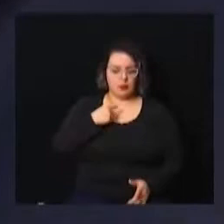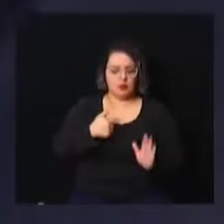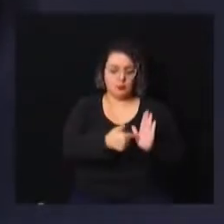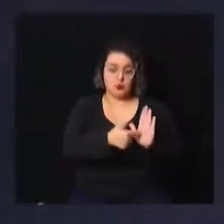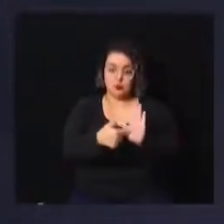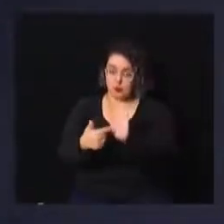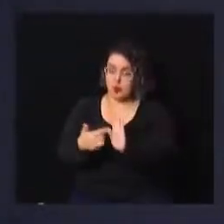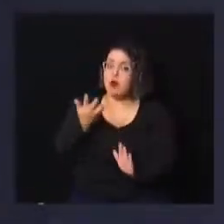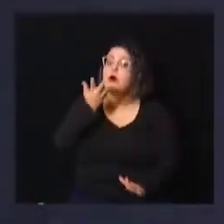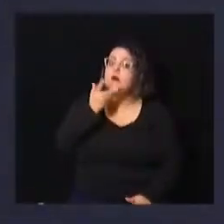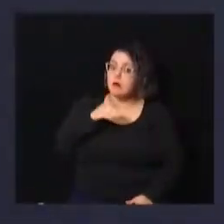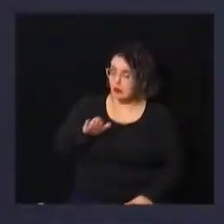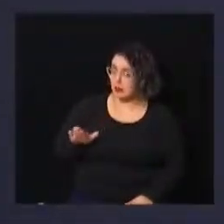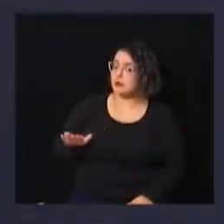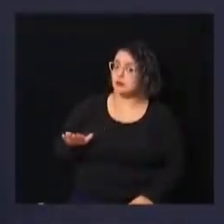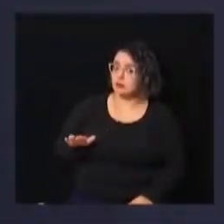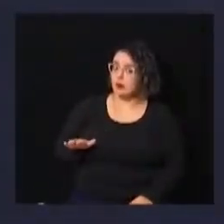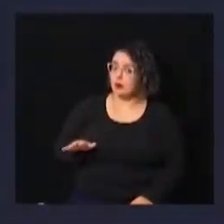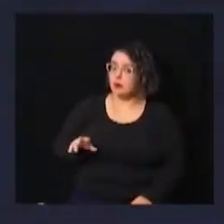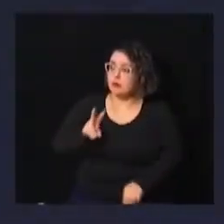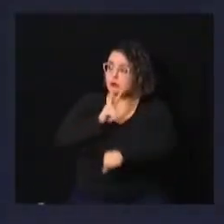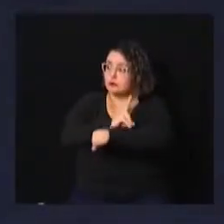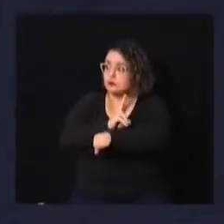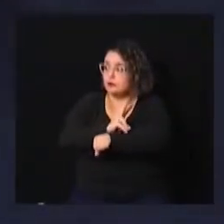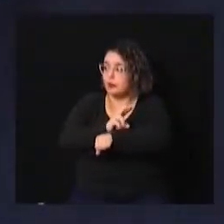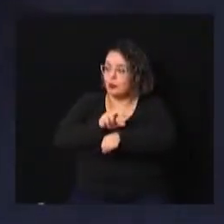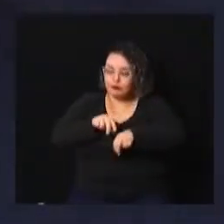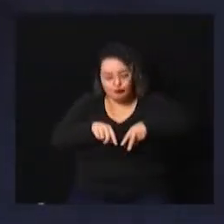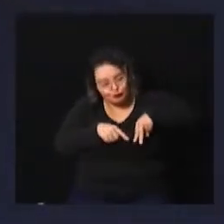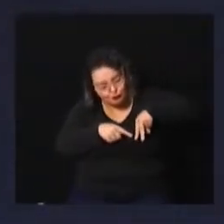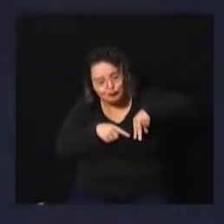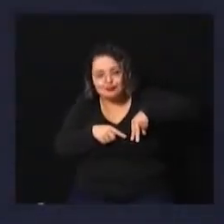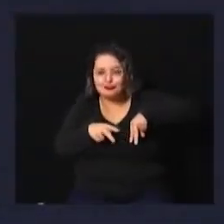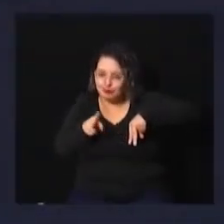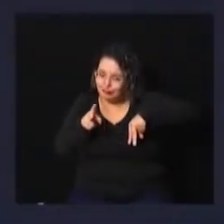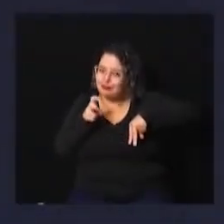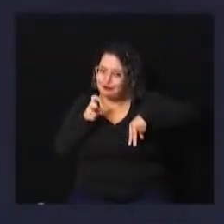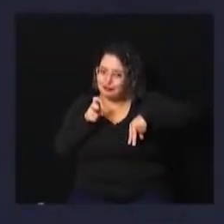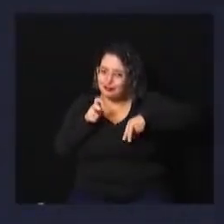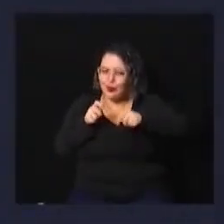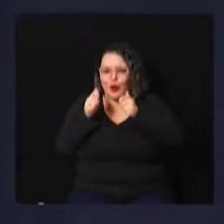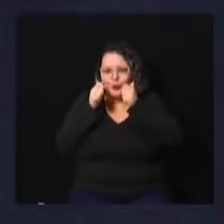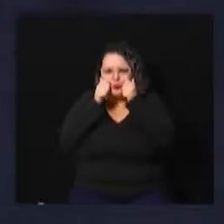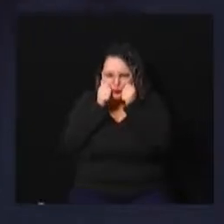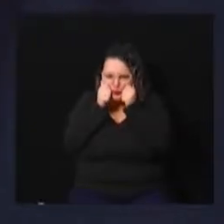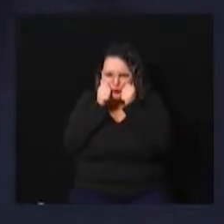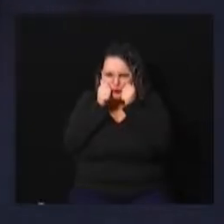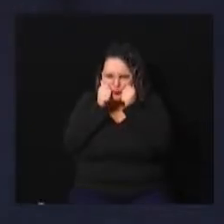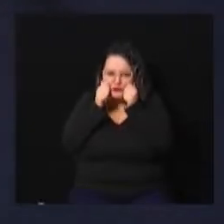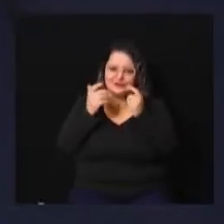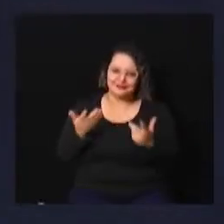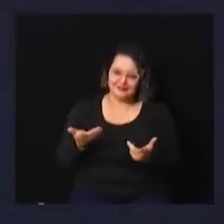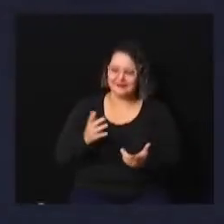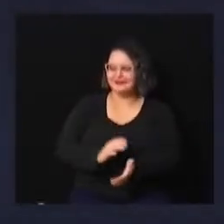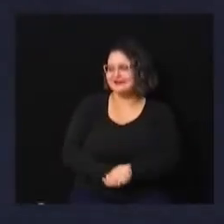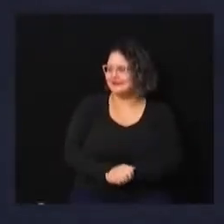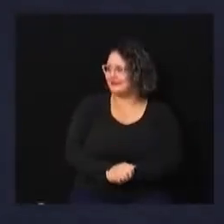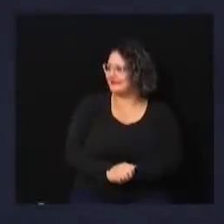identificar as crianças, mas só por essas perninhas dá para perceber que ele é uma fofura.